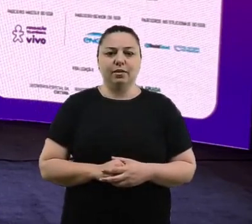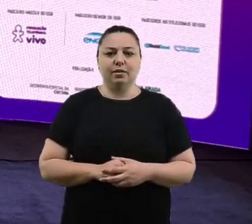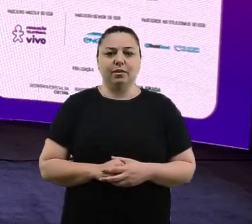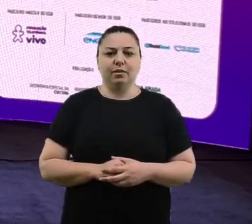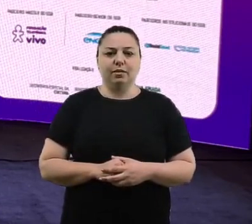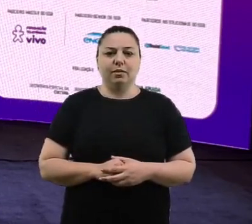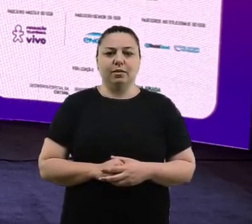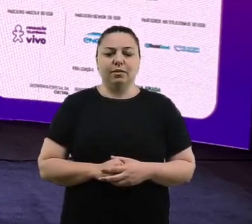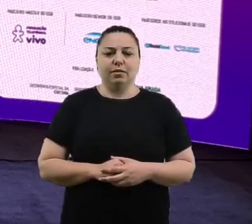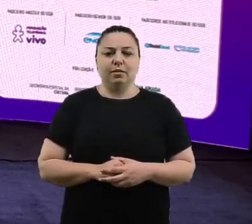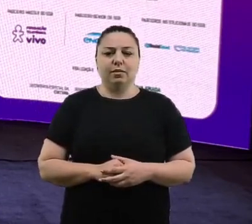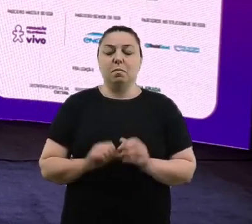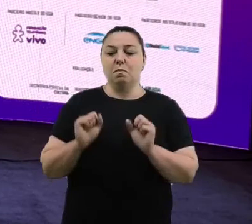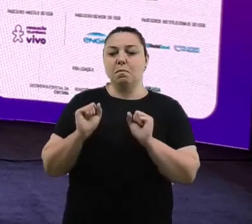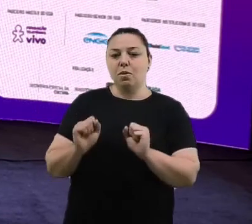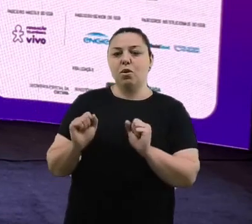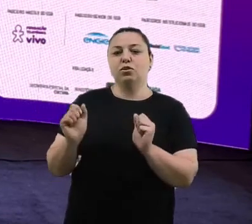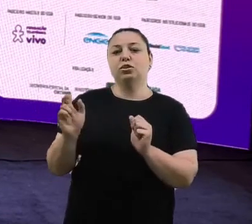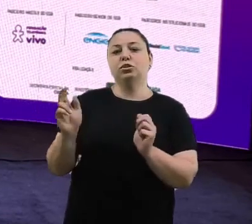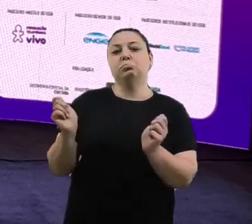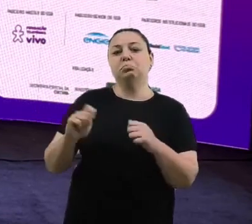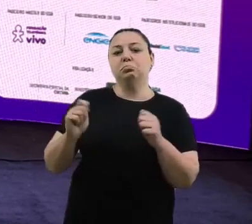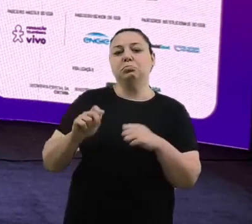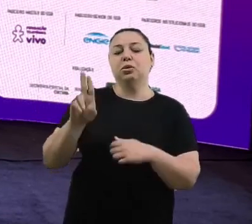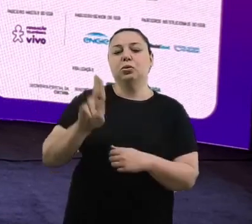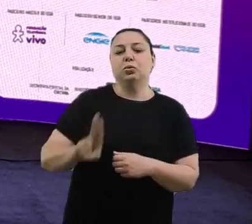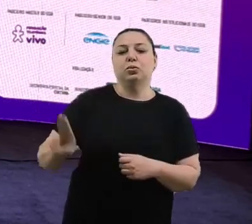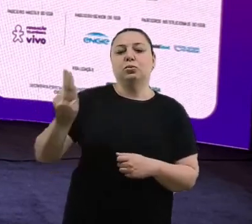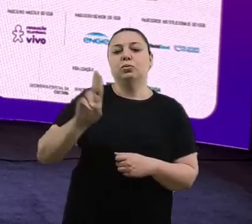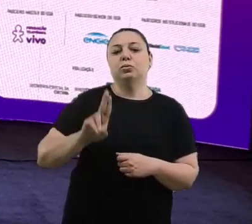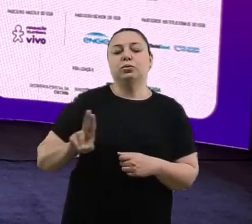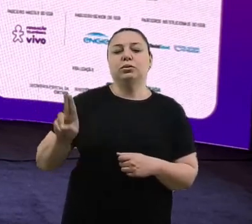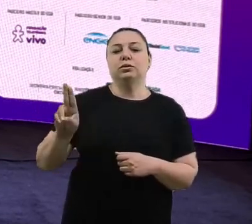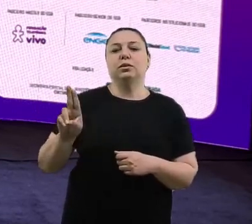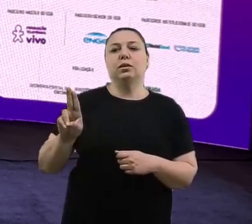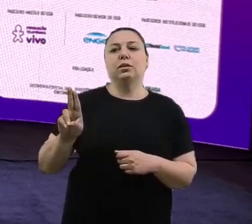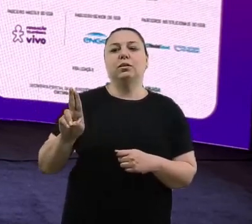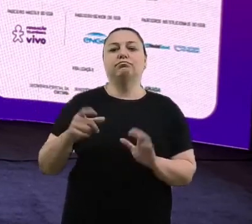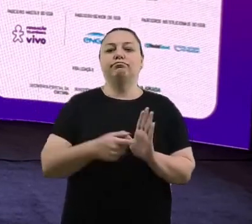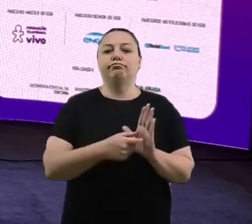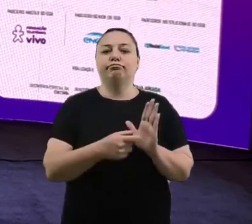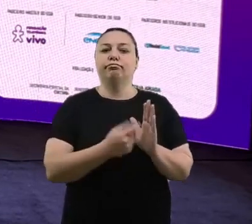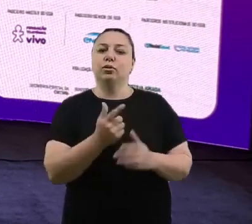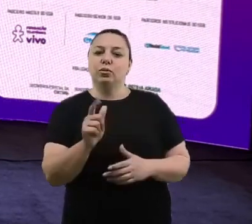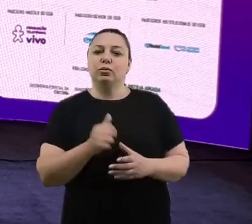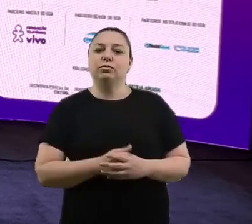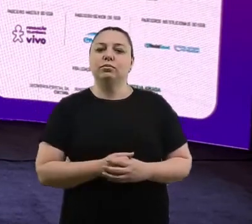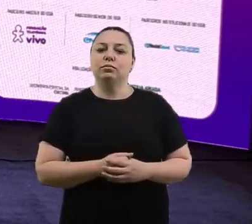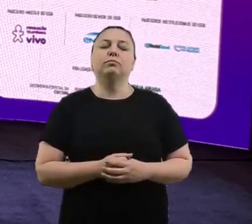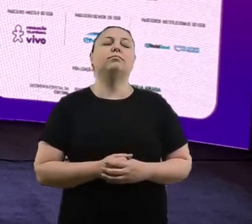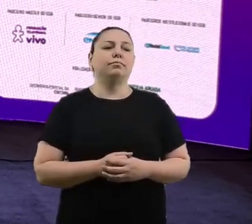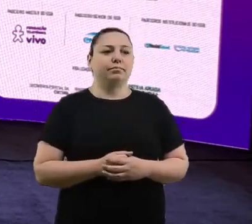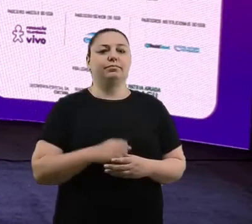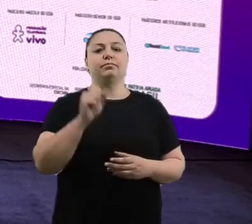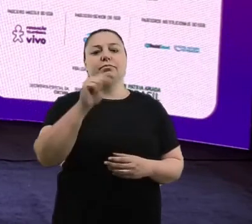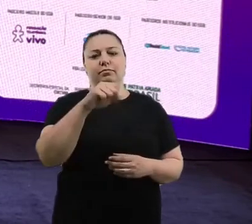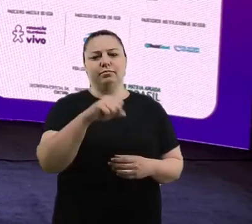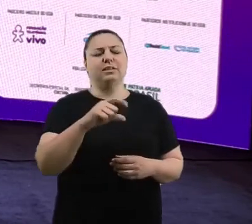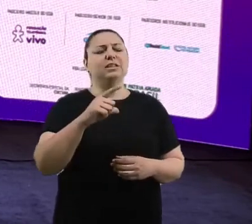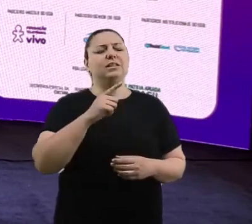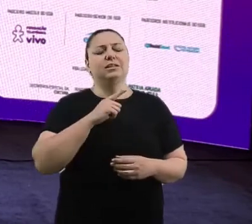É possível sim. Dentro do Yooper existem, como eu mencionei, uma série de